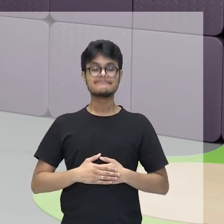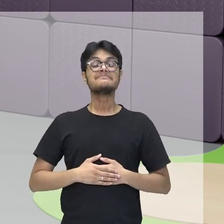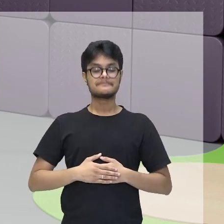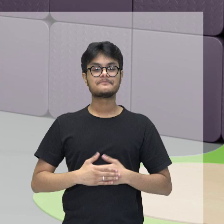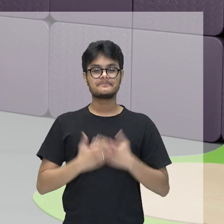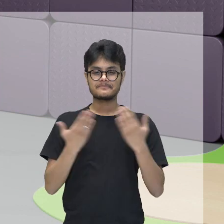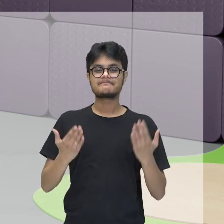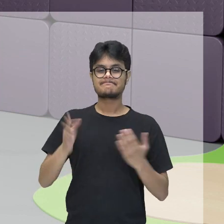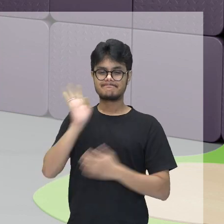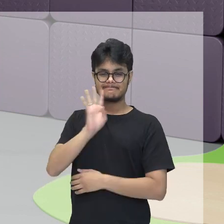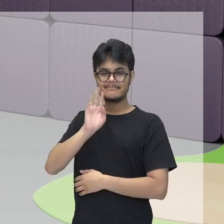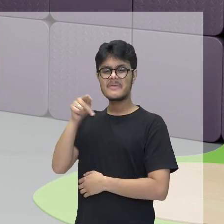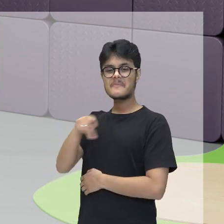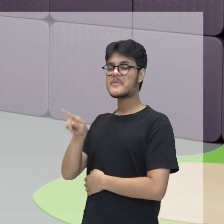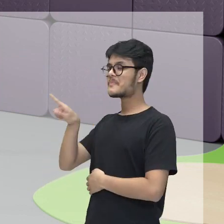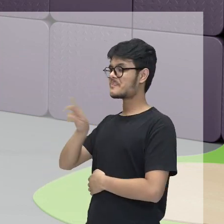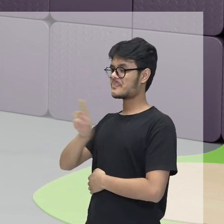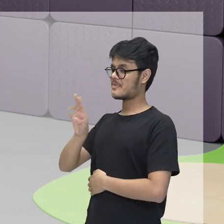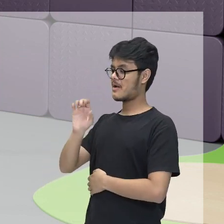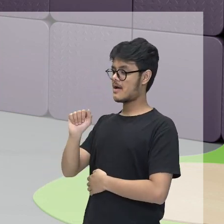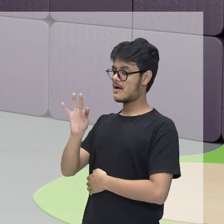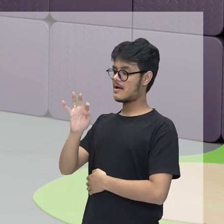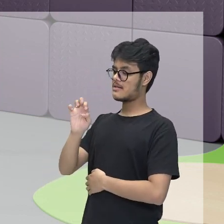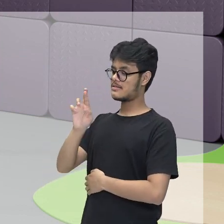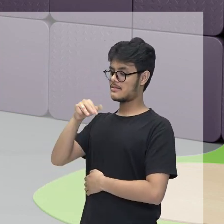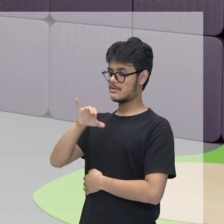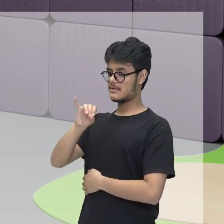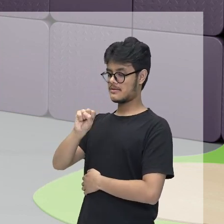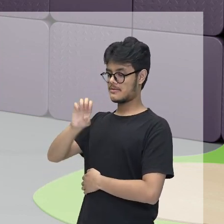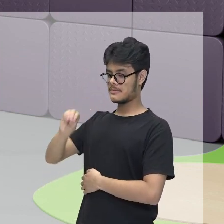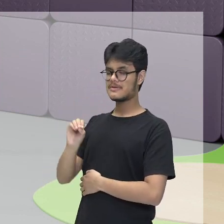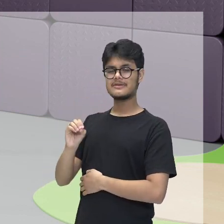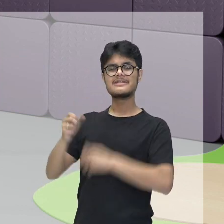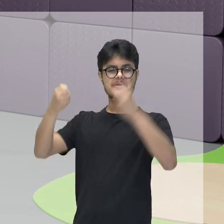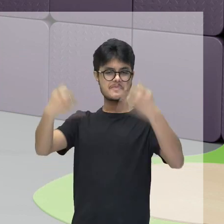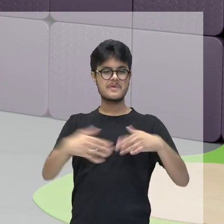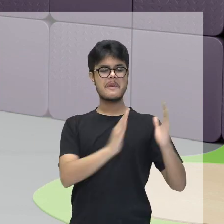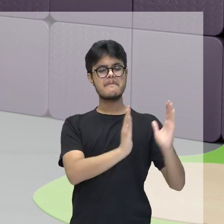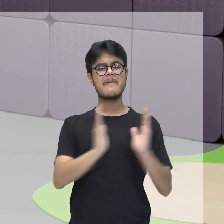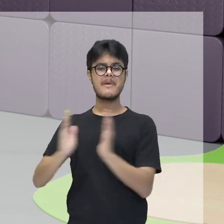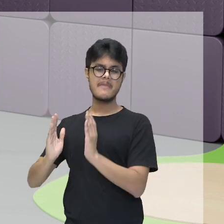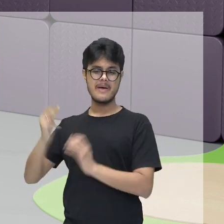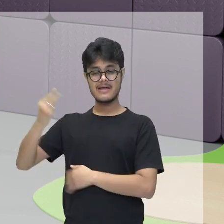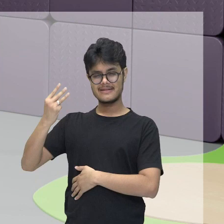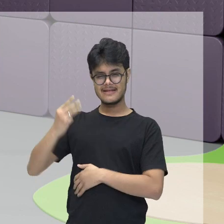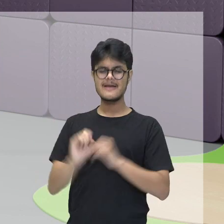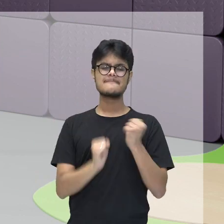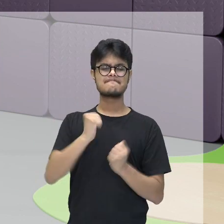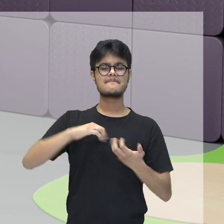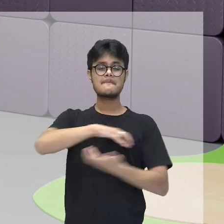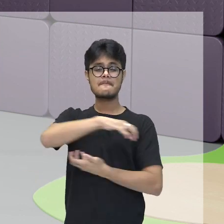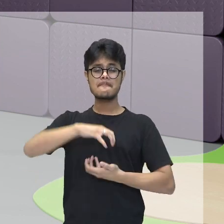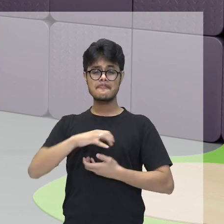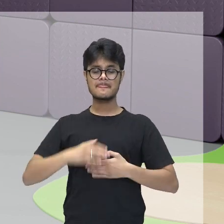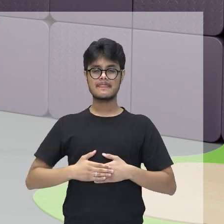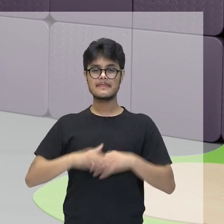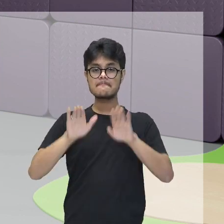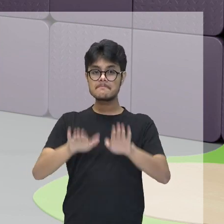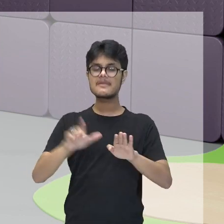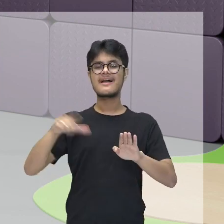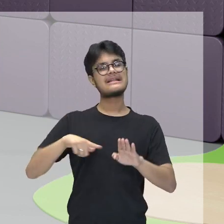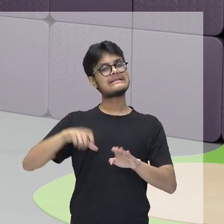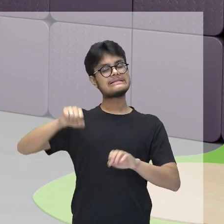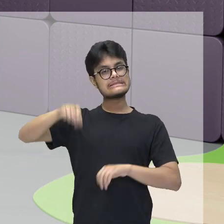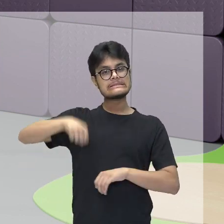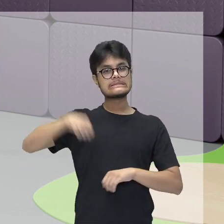História, em que ele trouxe para a gente ali todas as fases da Revolução Industrial. E vejam vocês que foi passando por